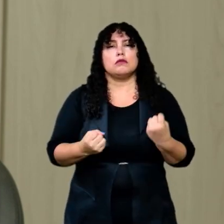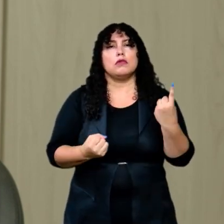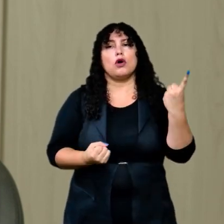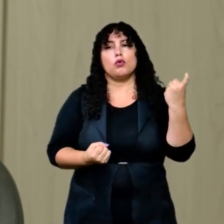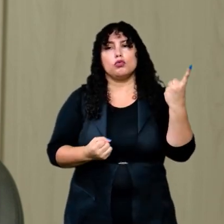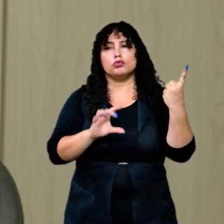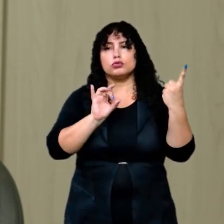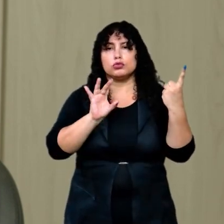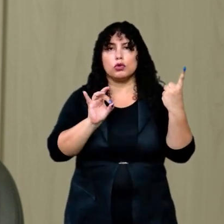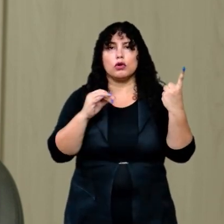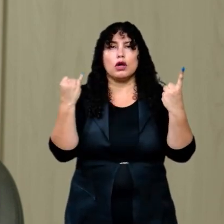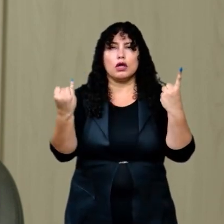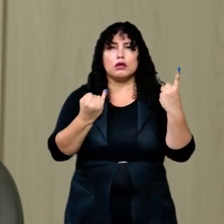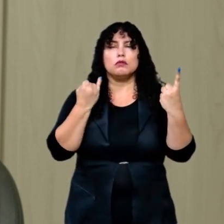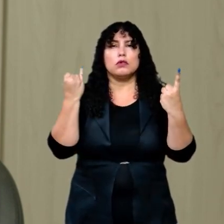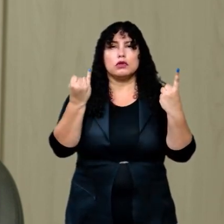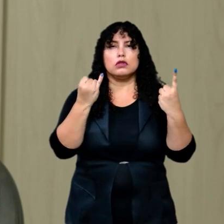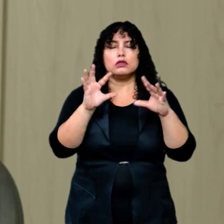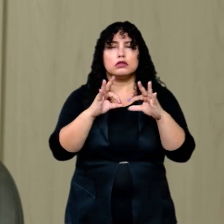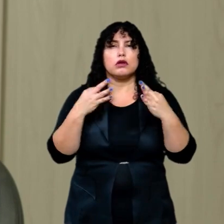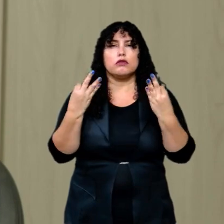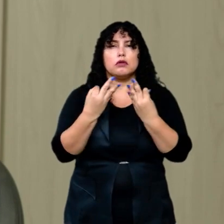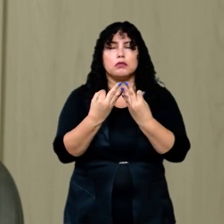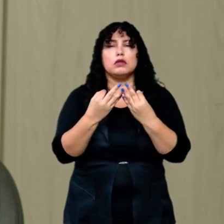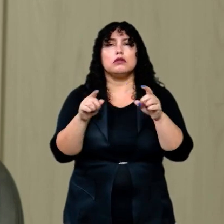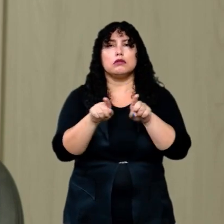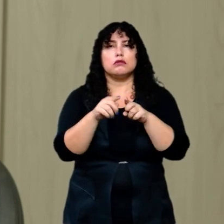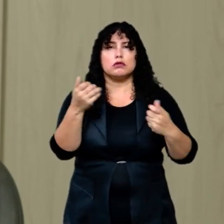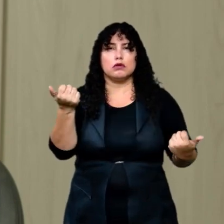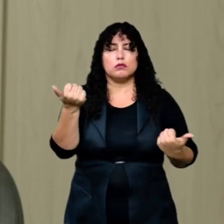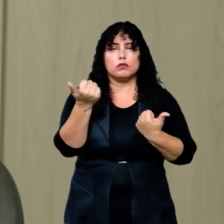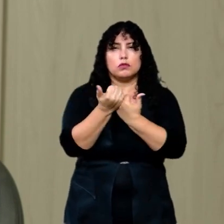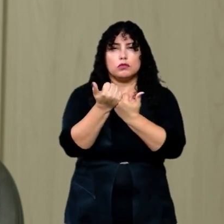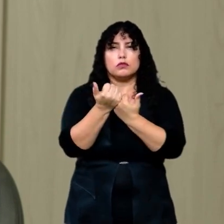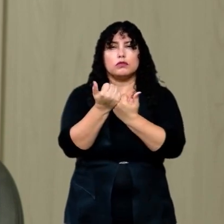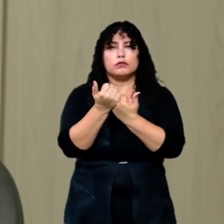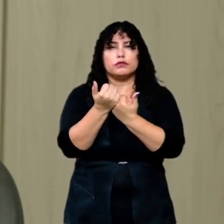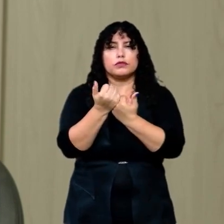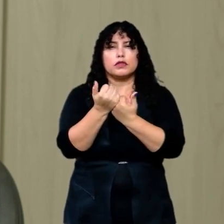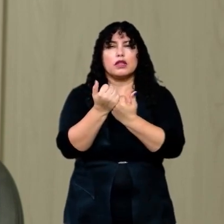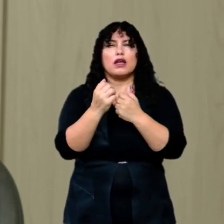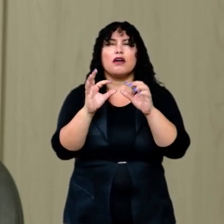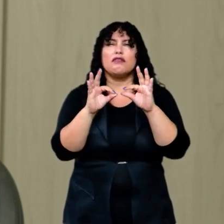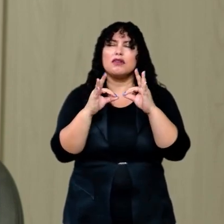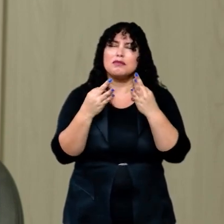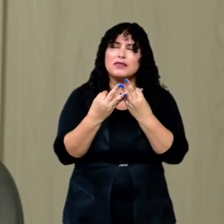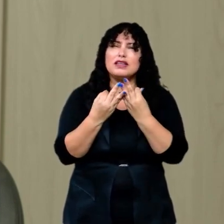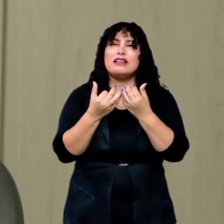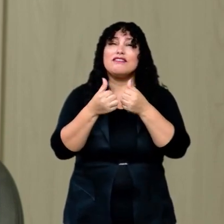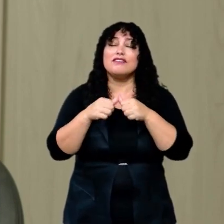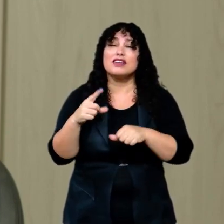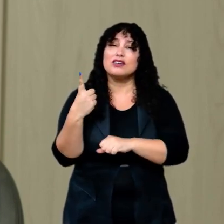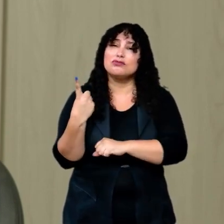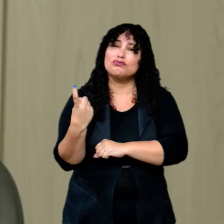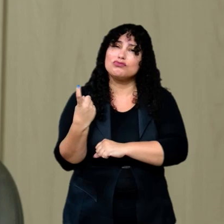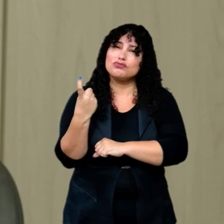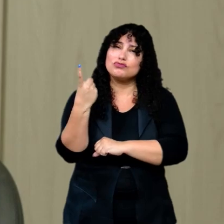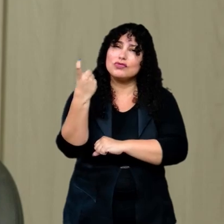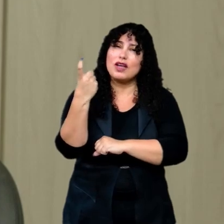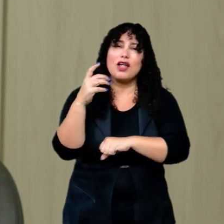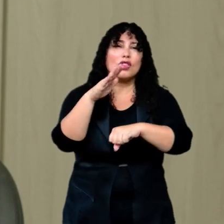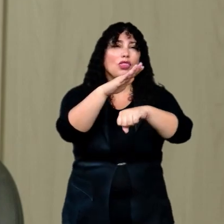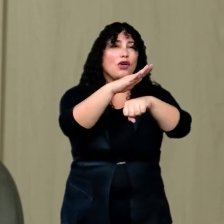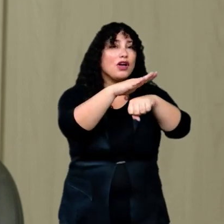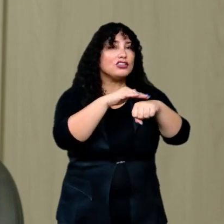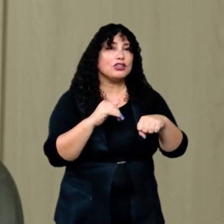E a importância da família abraçar também, né? As famílias, elas ficam muito sozinhas. Elas não são chamadas